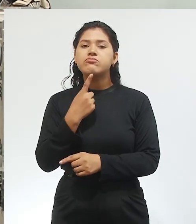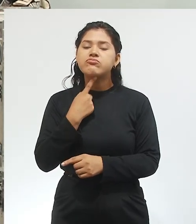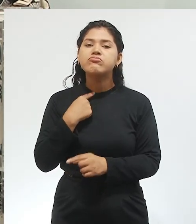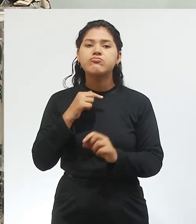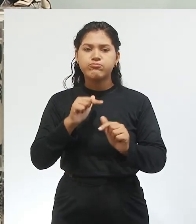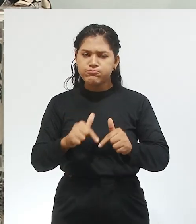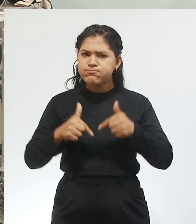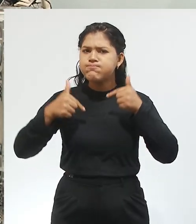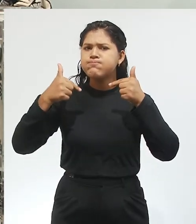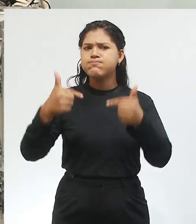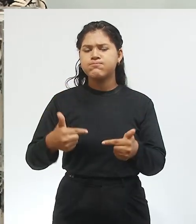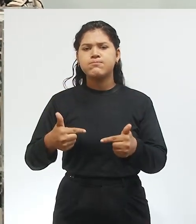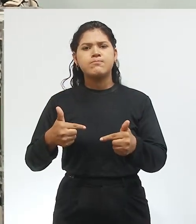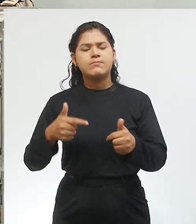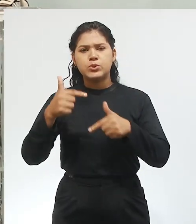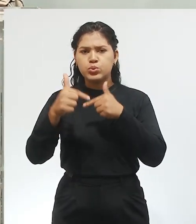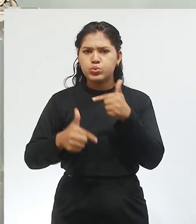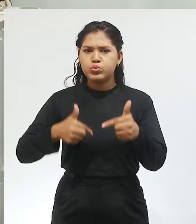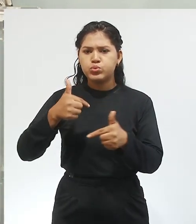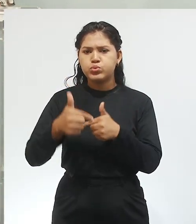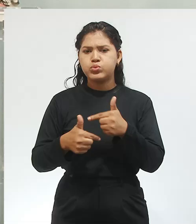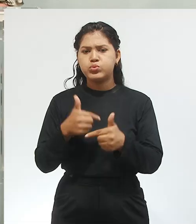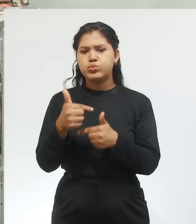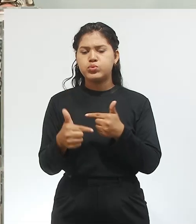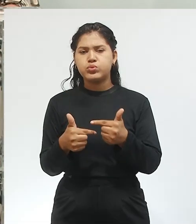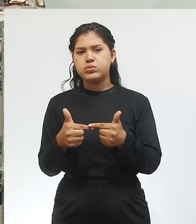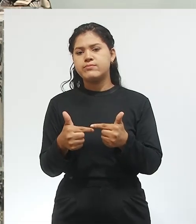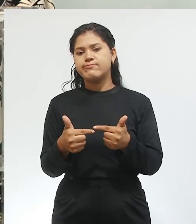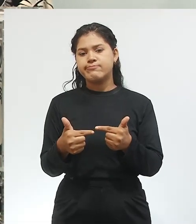vontade, com dedicação, com